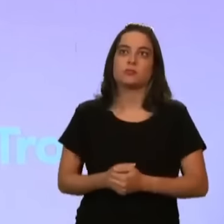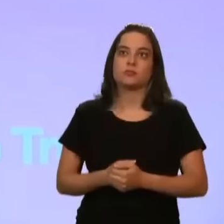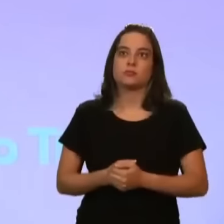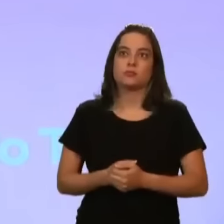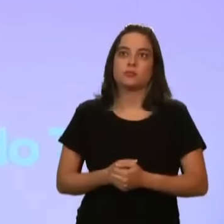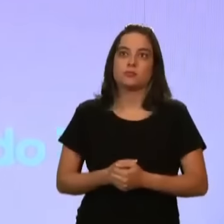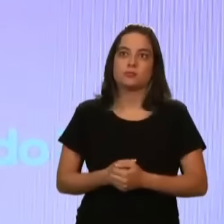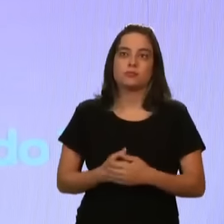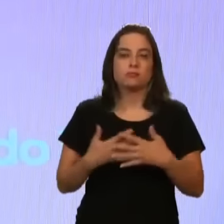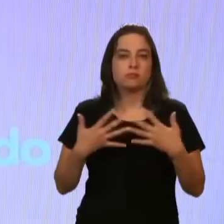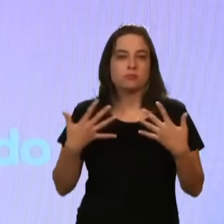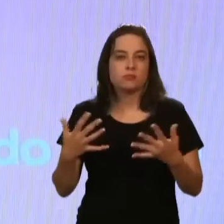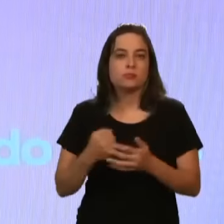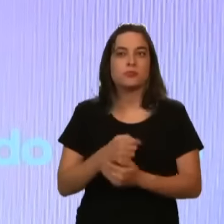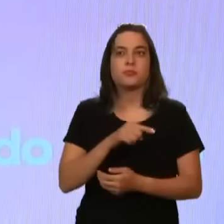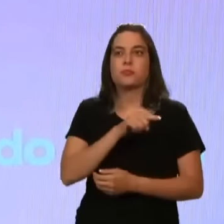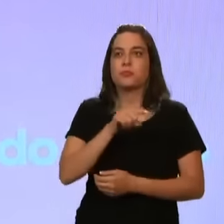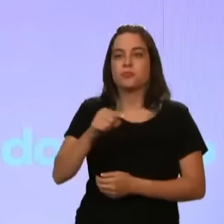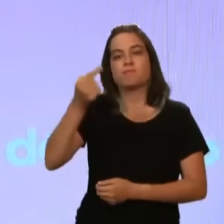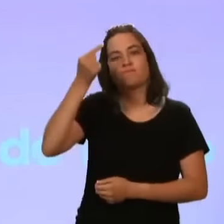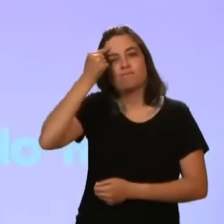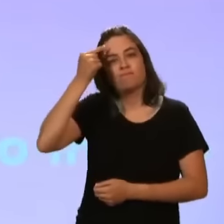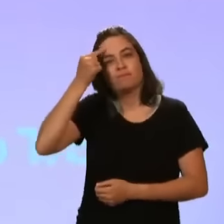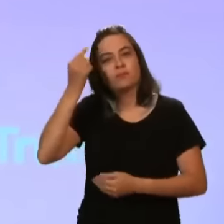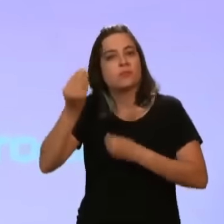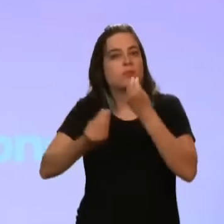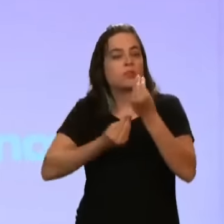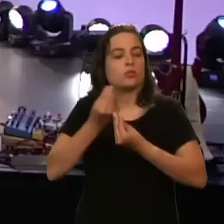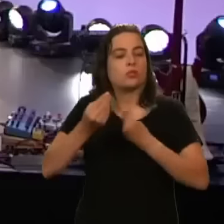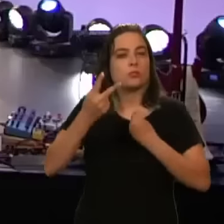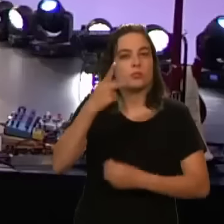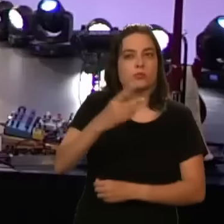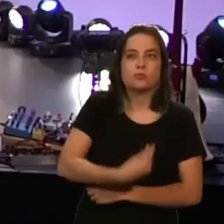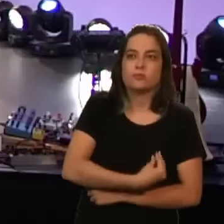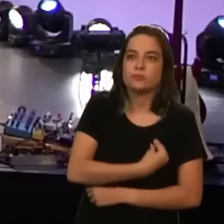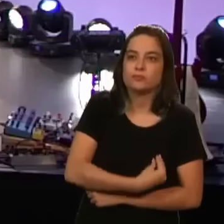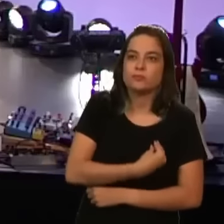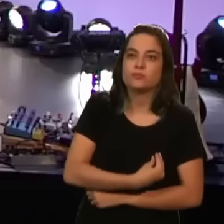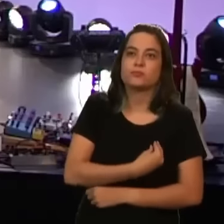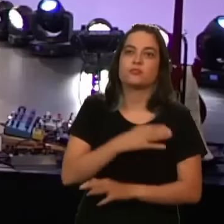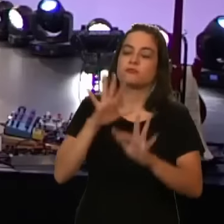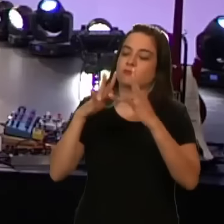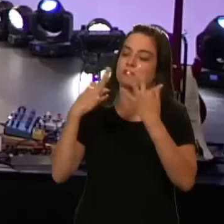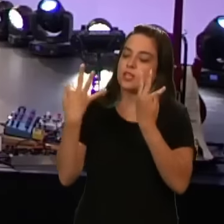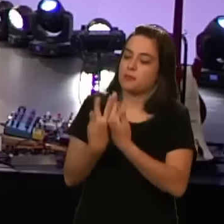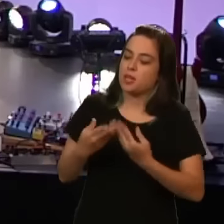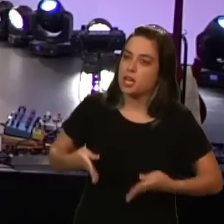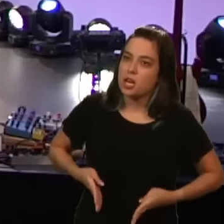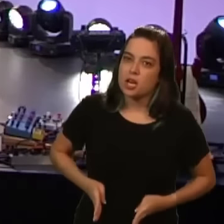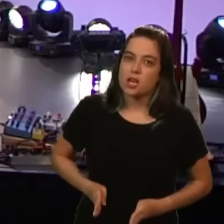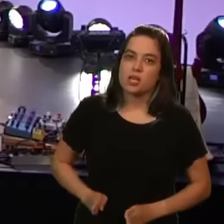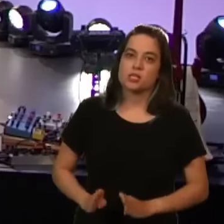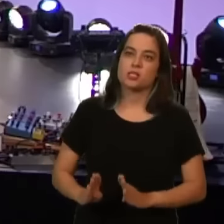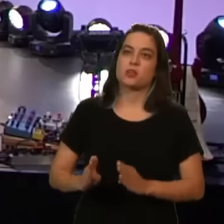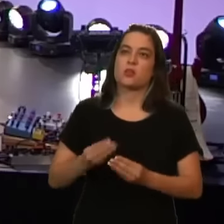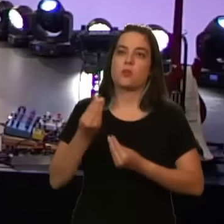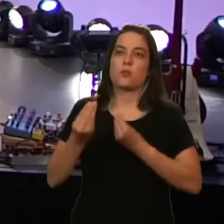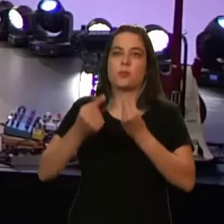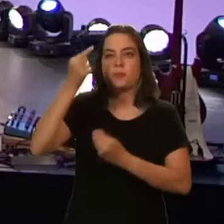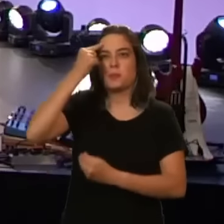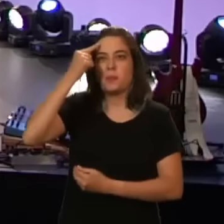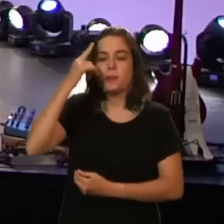conseguido voltar um pouco na sua história de origem, na família em que você nasceu, na figura do seu pai, na figura da